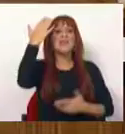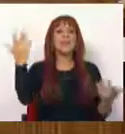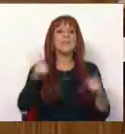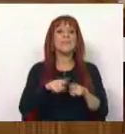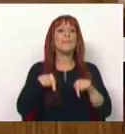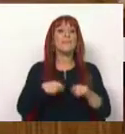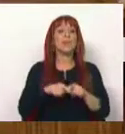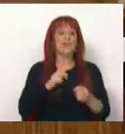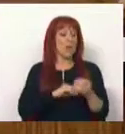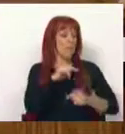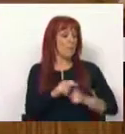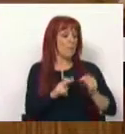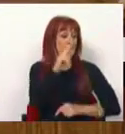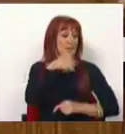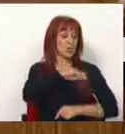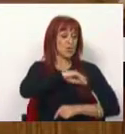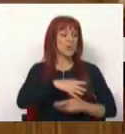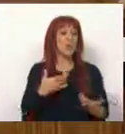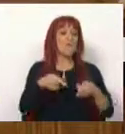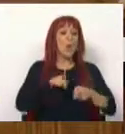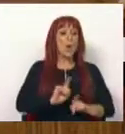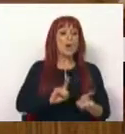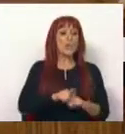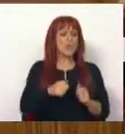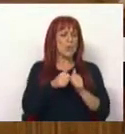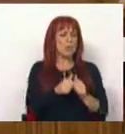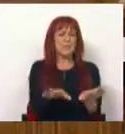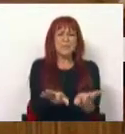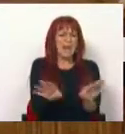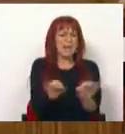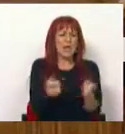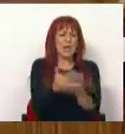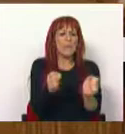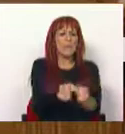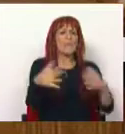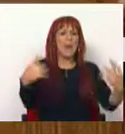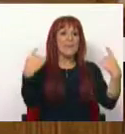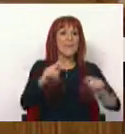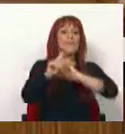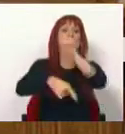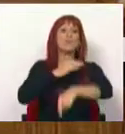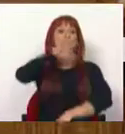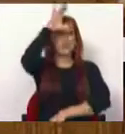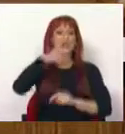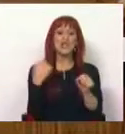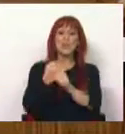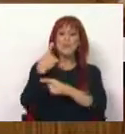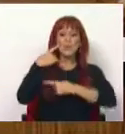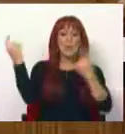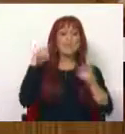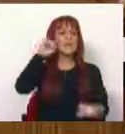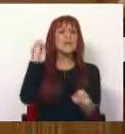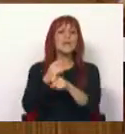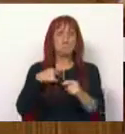que estes aumentos dos salários vão ou não acompanhar o crescimento da economia. Depois, Sr. Ministro, os serviços públicos